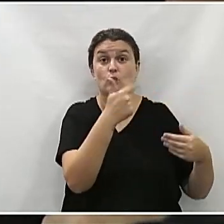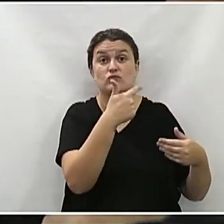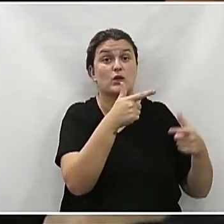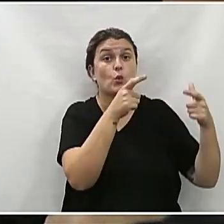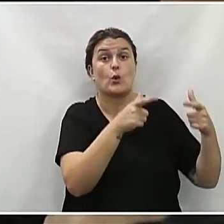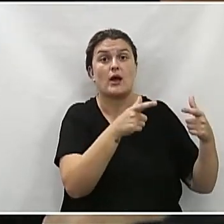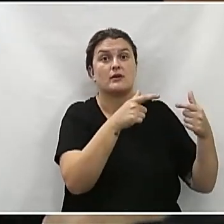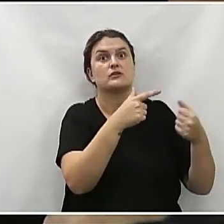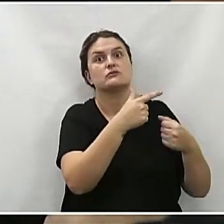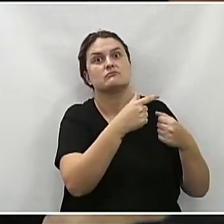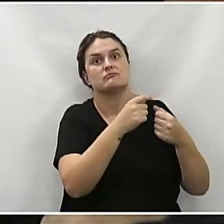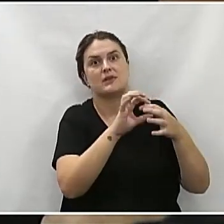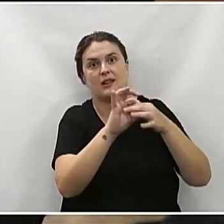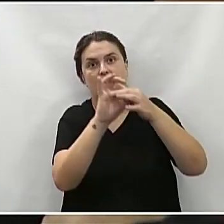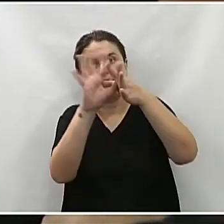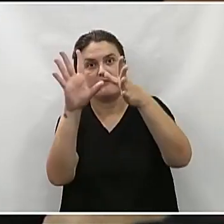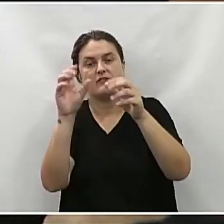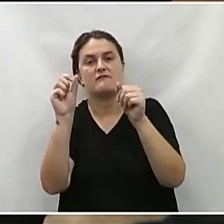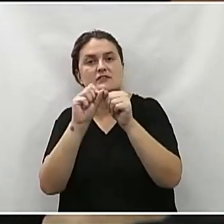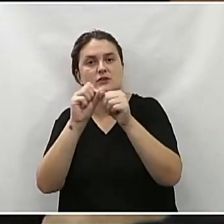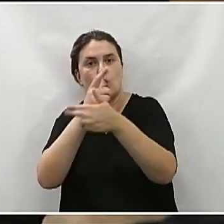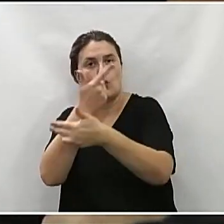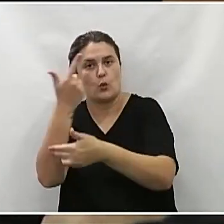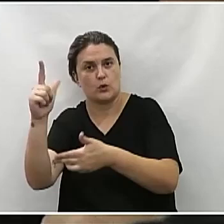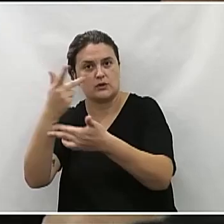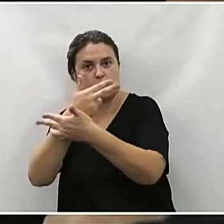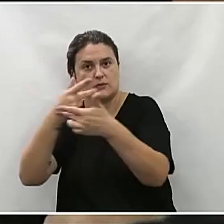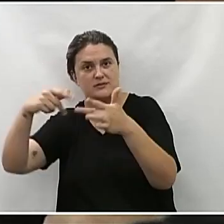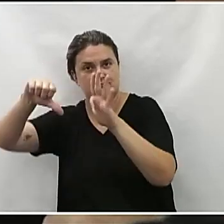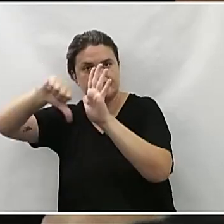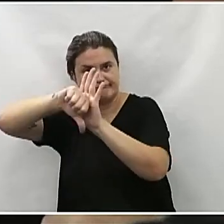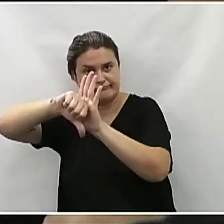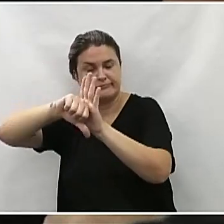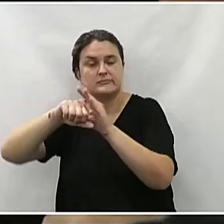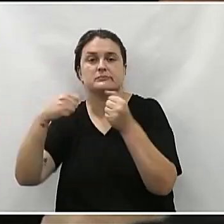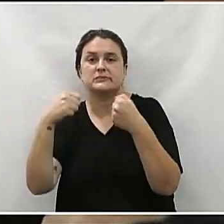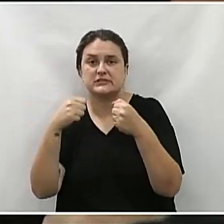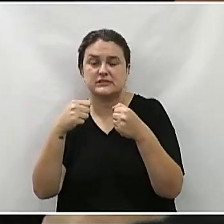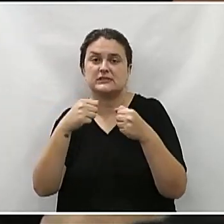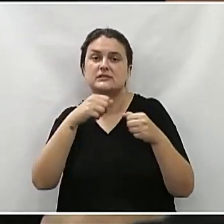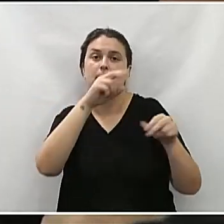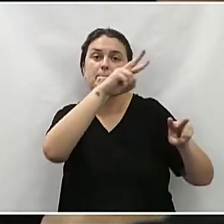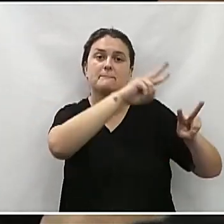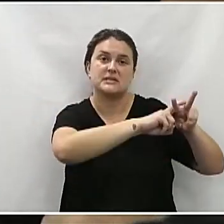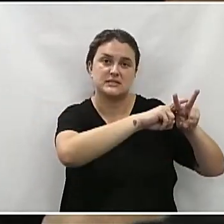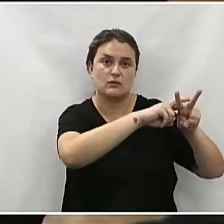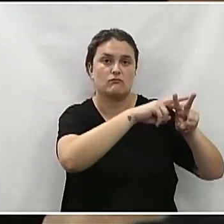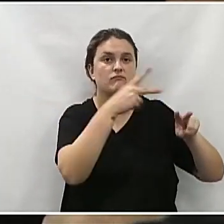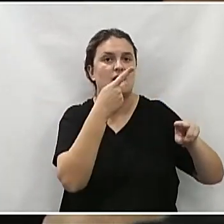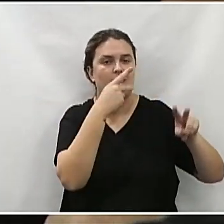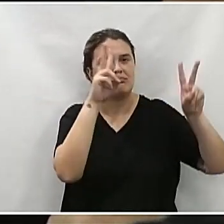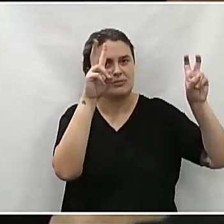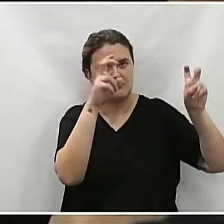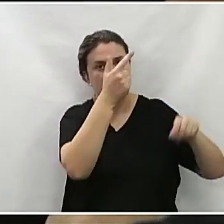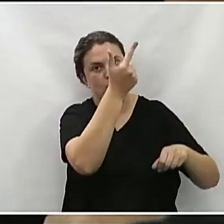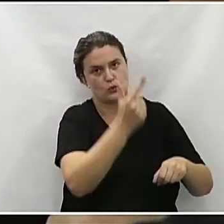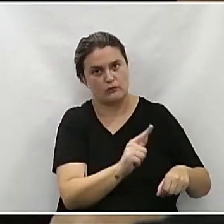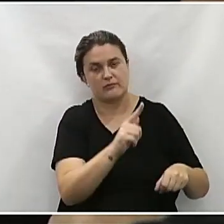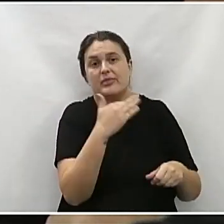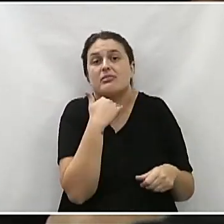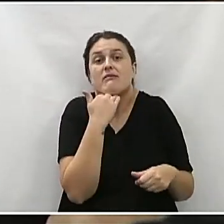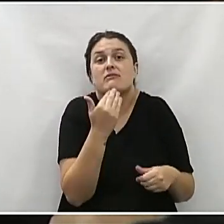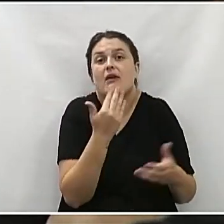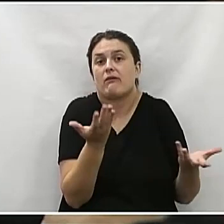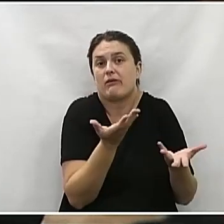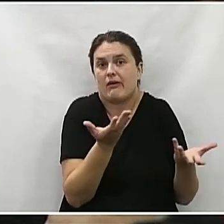cometendo outros crimes e realmente nós precisamos de repente falar sobre isso como eu falei ninguém